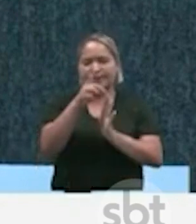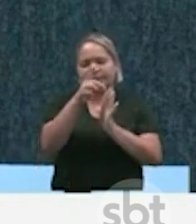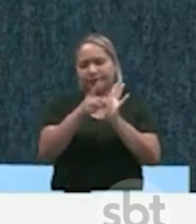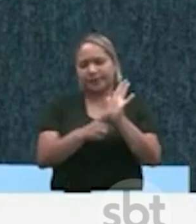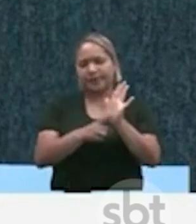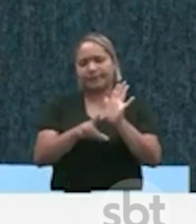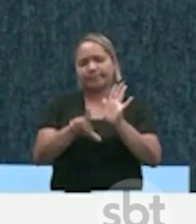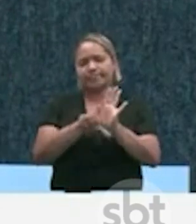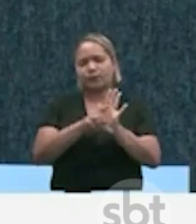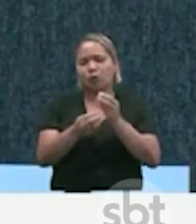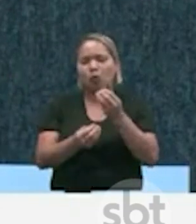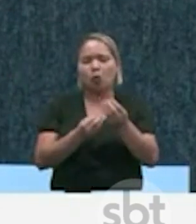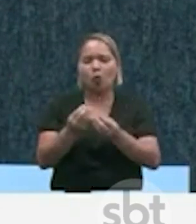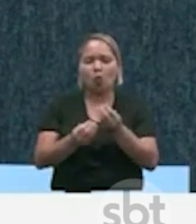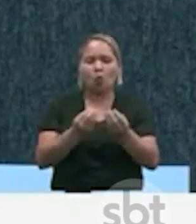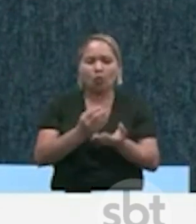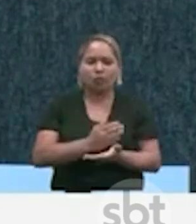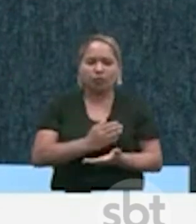como inabalável continua